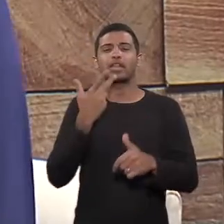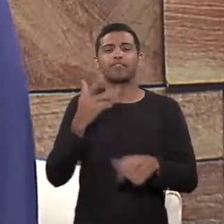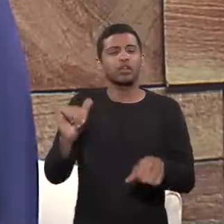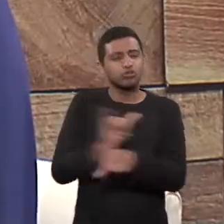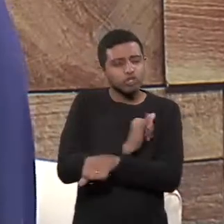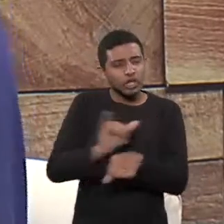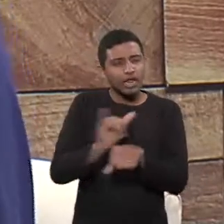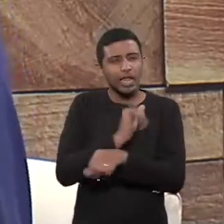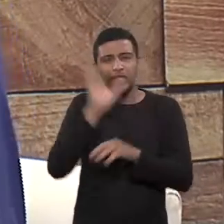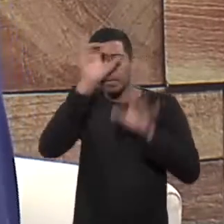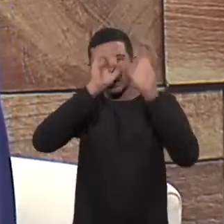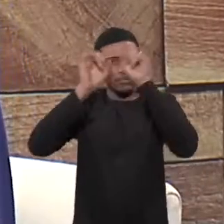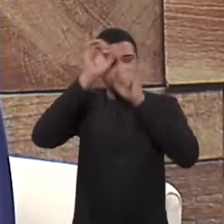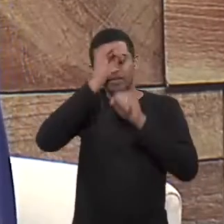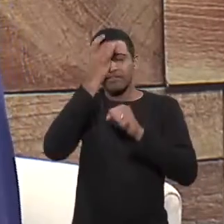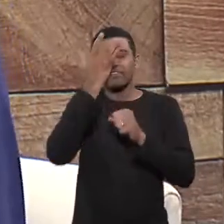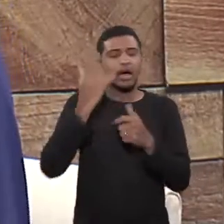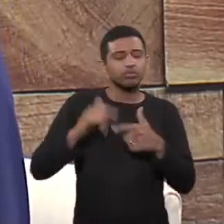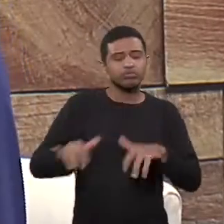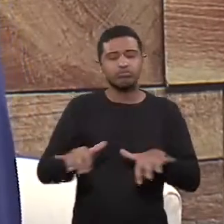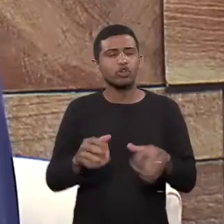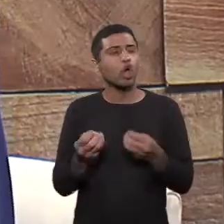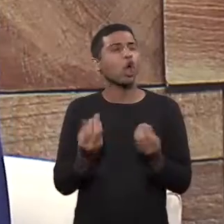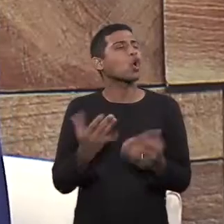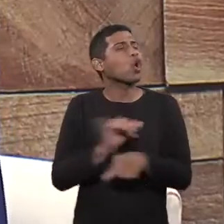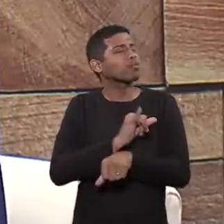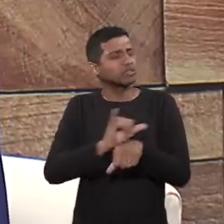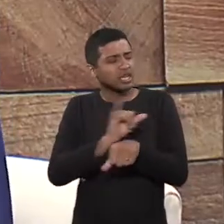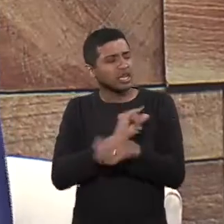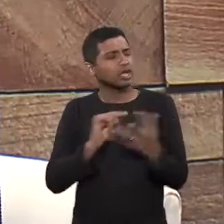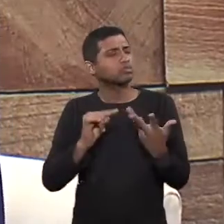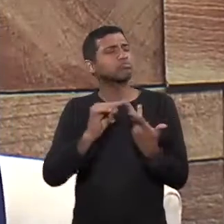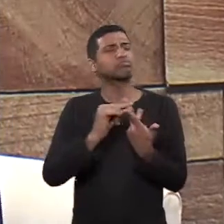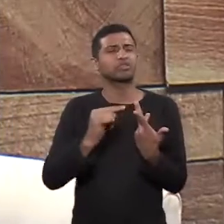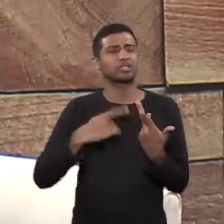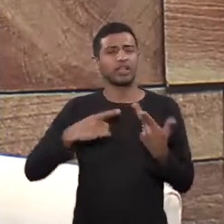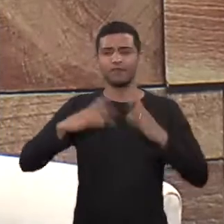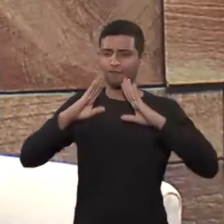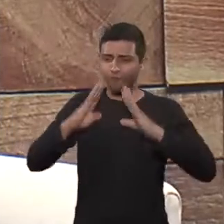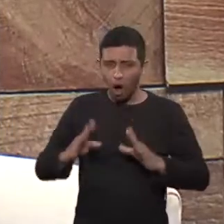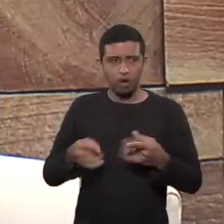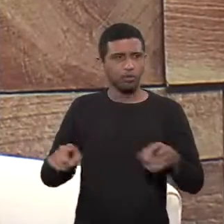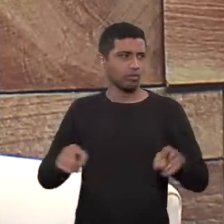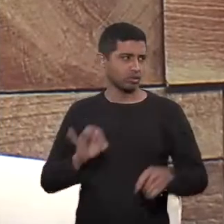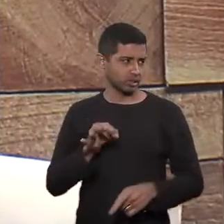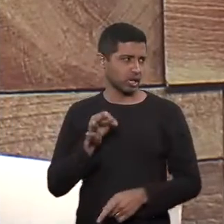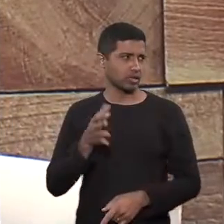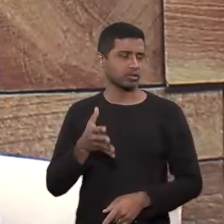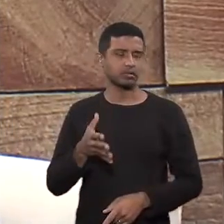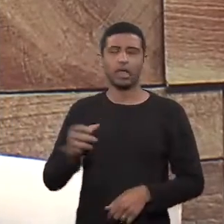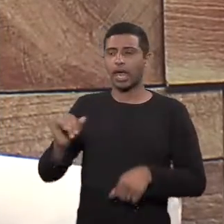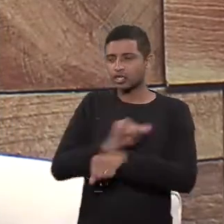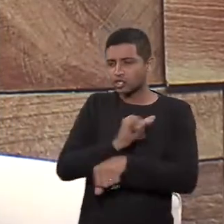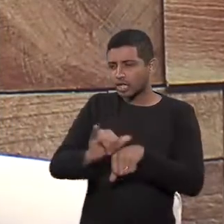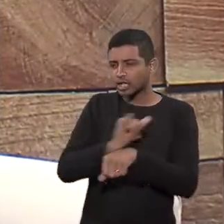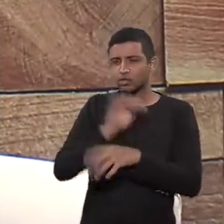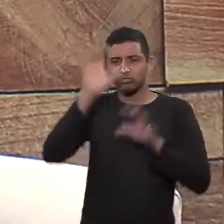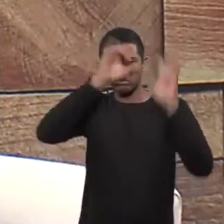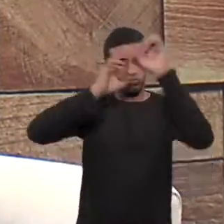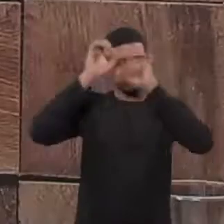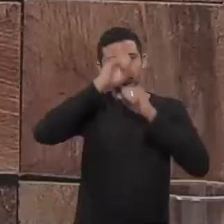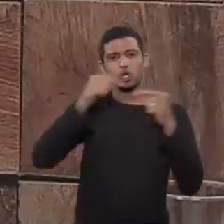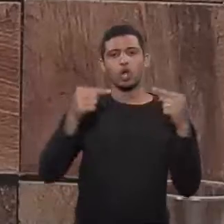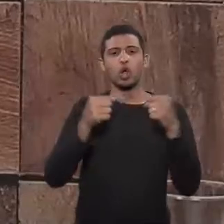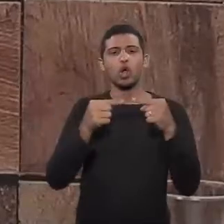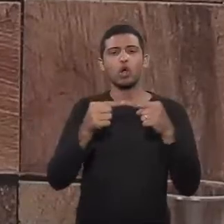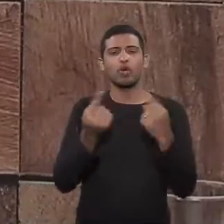mestrado e apresentou um trabalho sobre estratégias de aprendizagem. Que estratégias são essas que você se refere? Elas são específicas para os